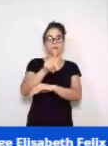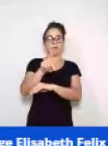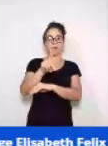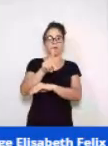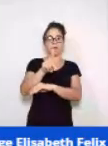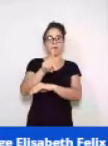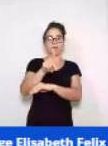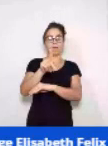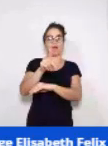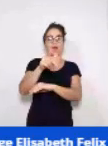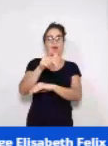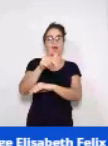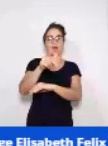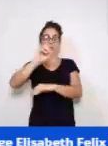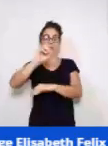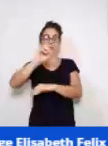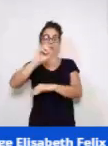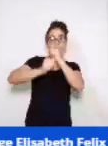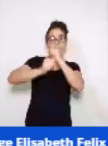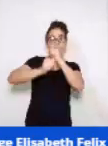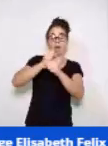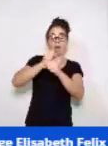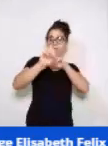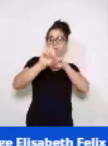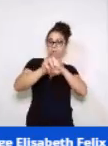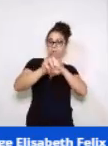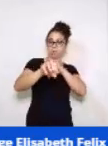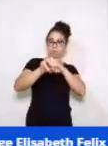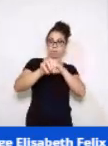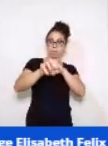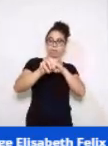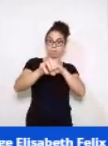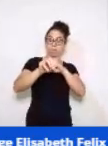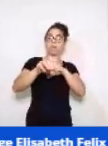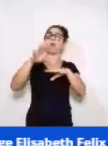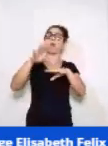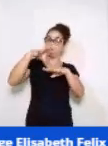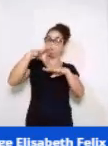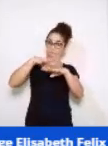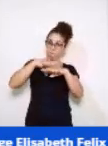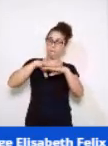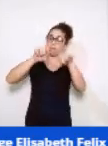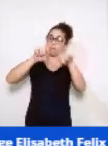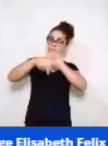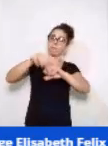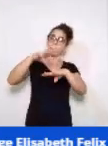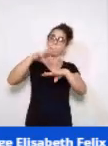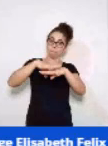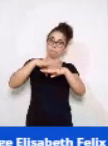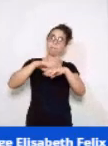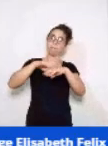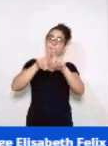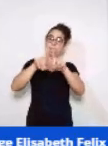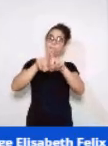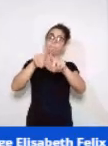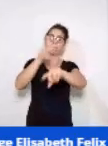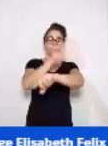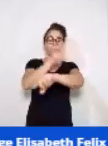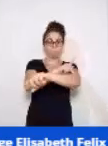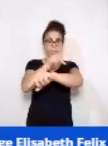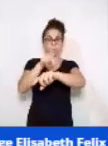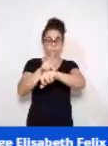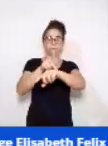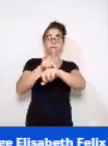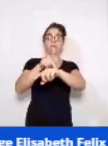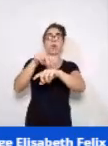Sou professora em licenciatura plena em matemática e pedagoga também. E já estou na rede já